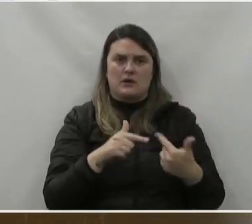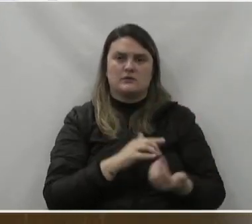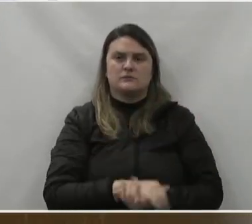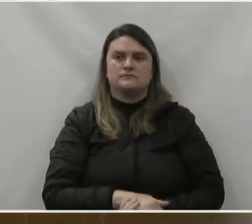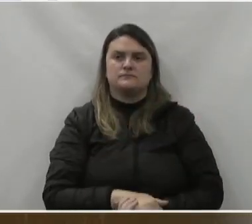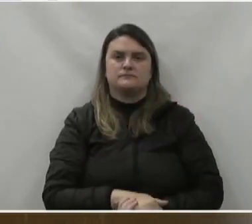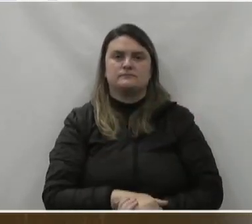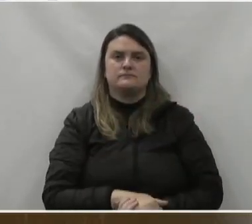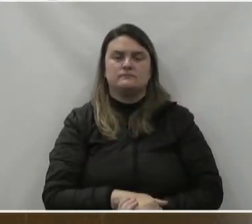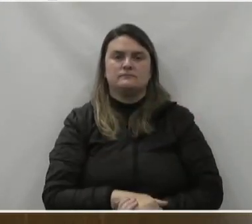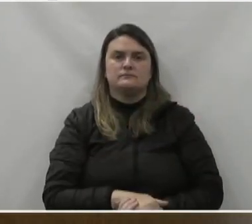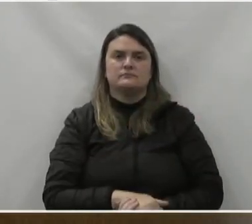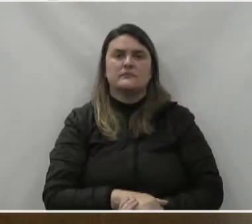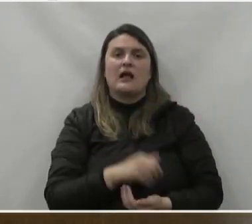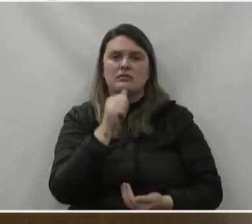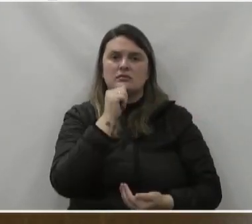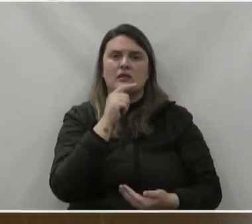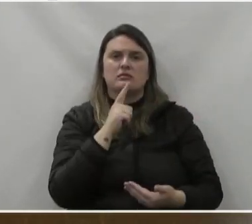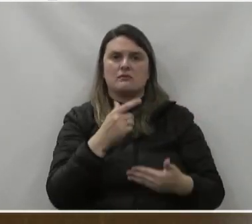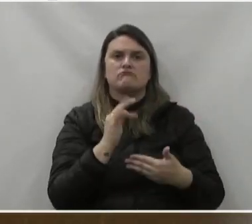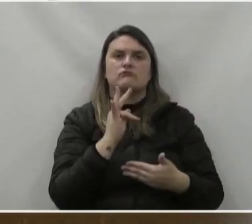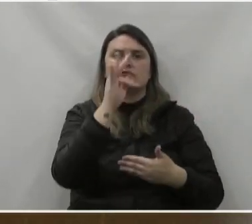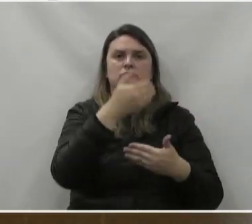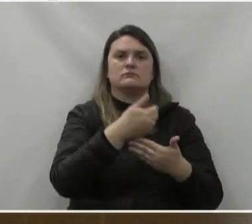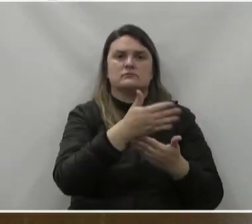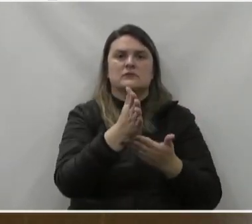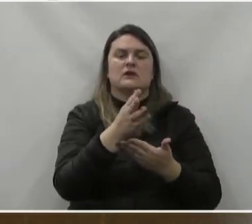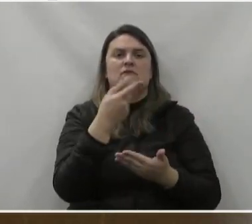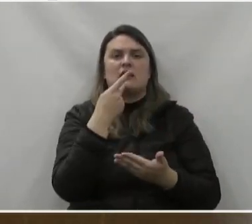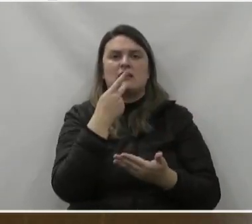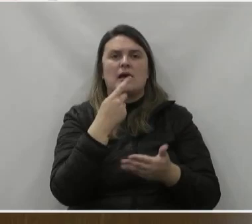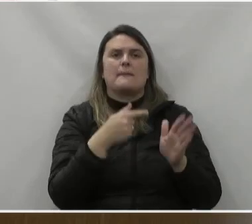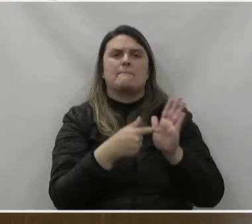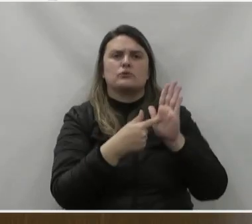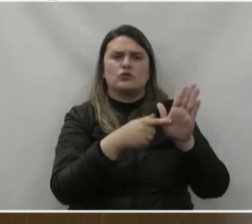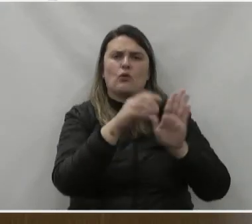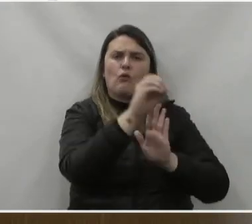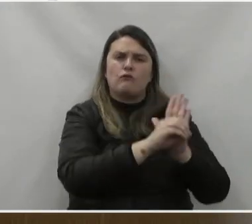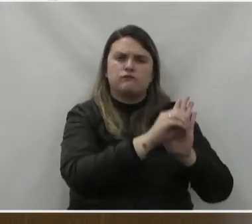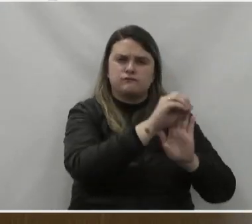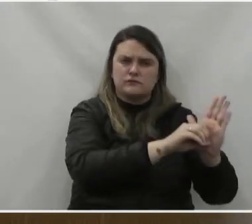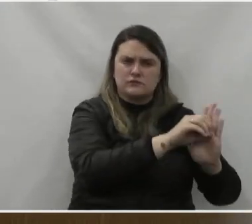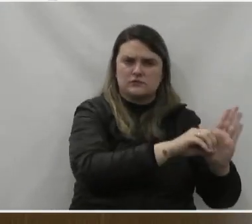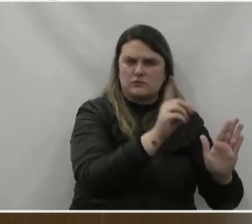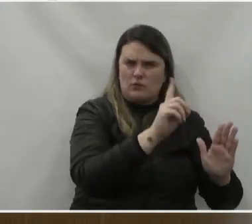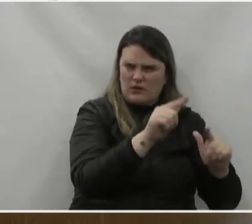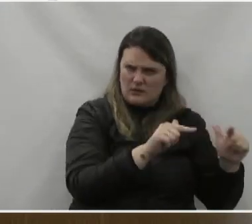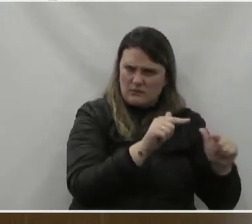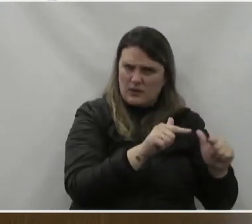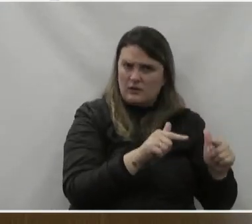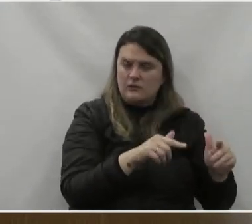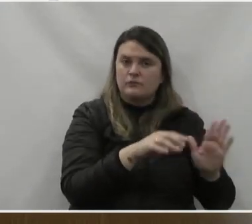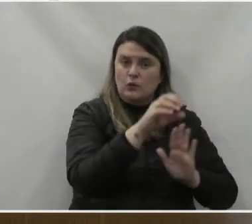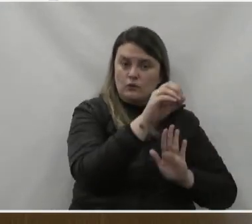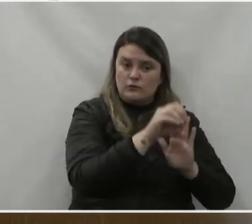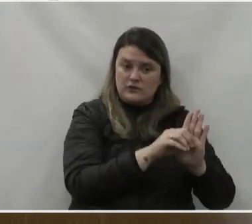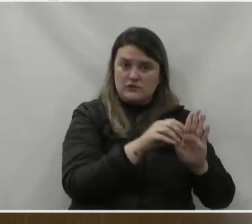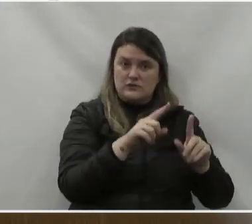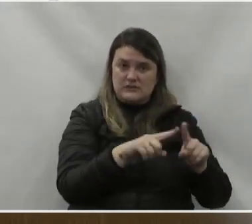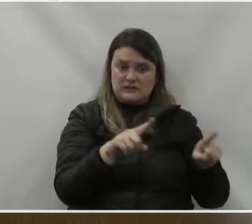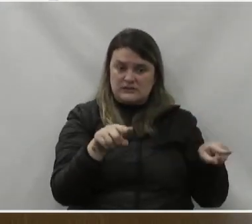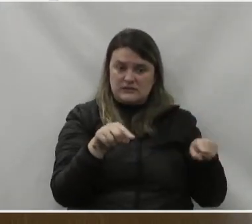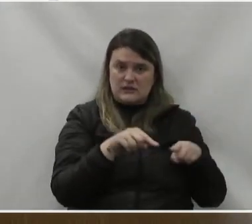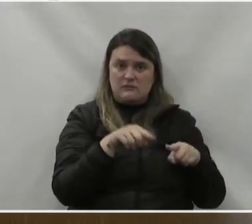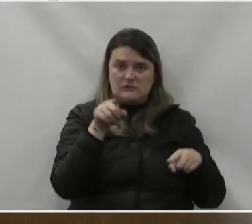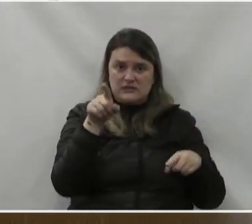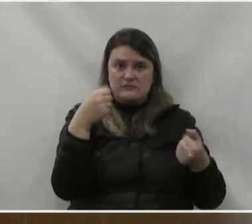que aí ainda há muito por vir. A vereadora fala que apresentar tantos ofícios não é trabalho, pelo amor de Deus, o ofício de gabinete, vereadora, você tem